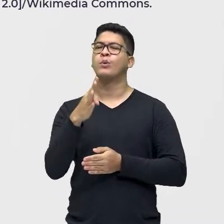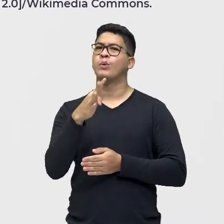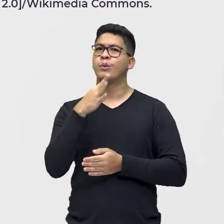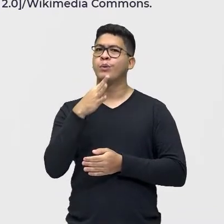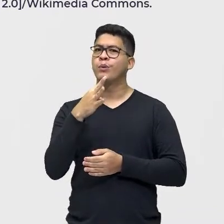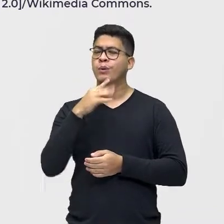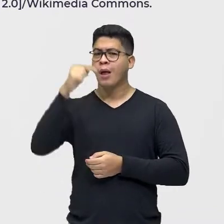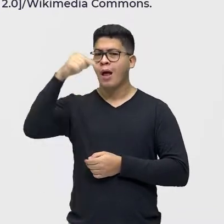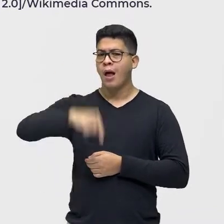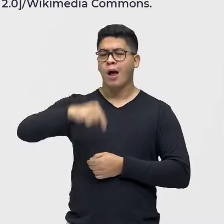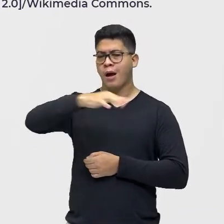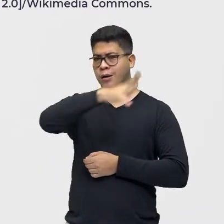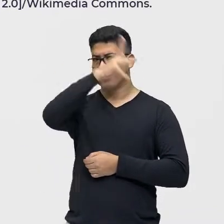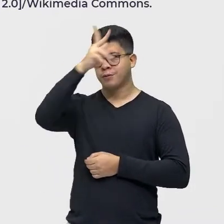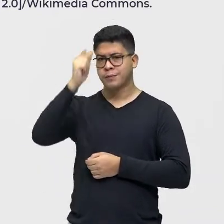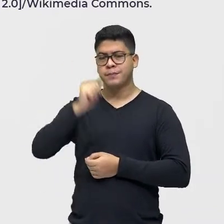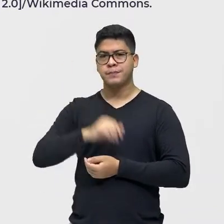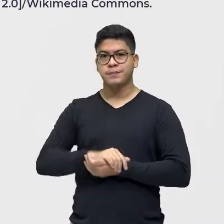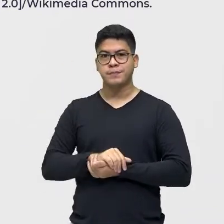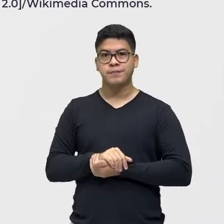aqui da nossa região.